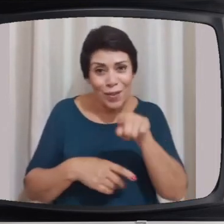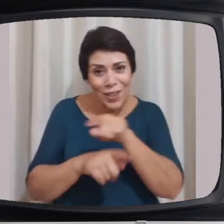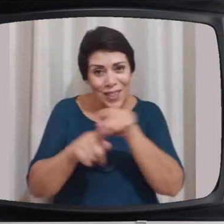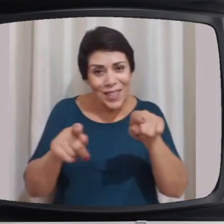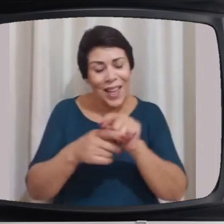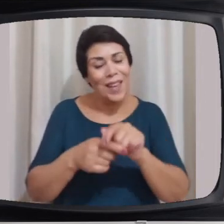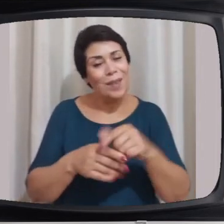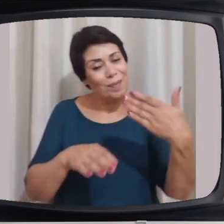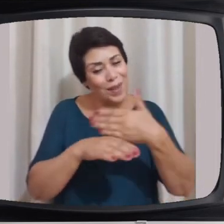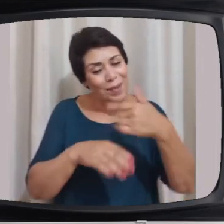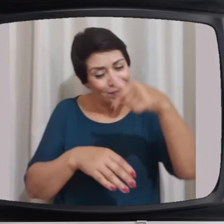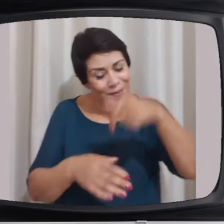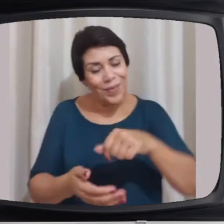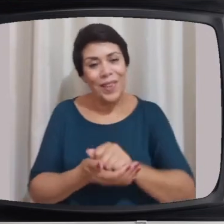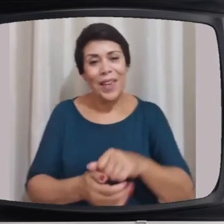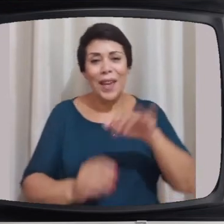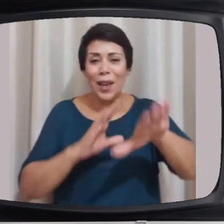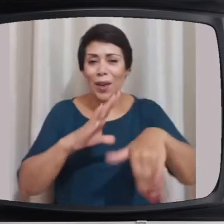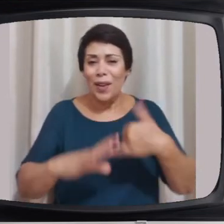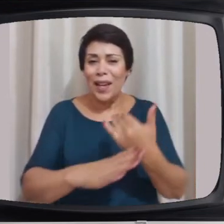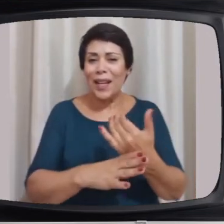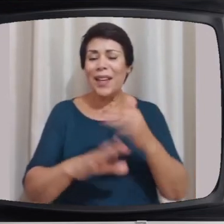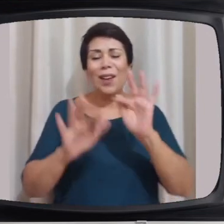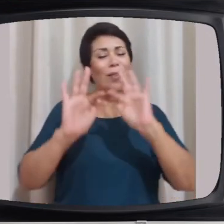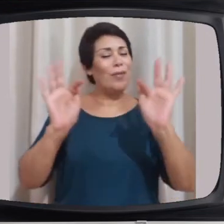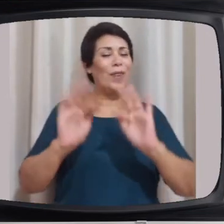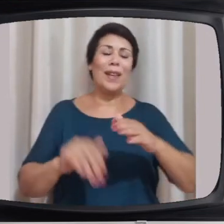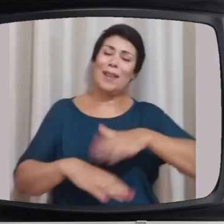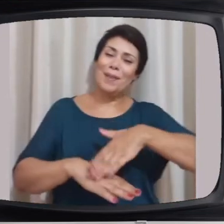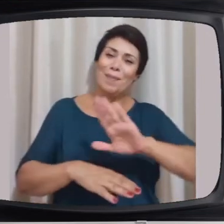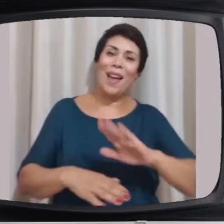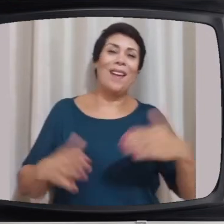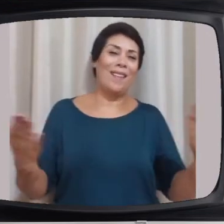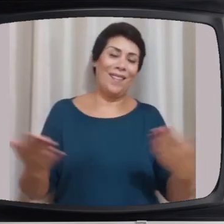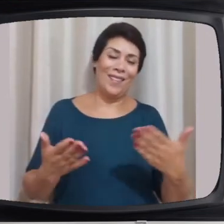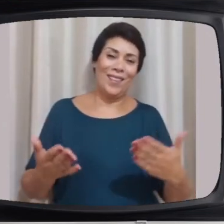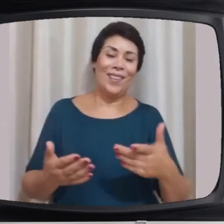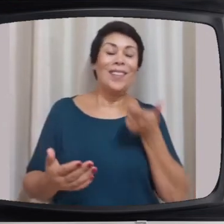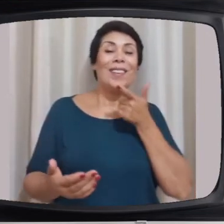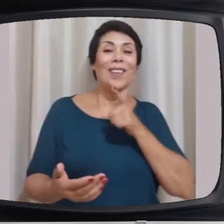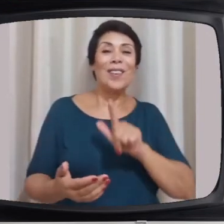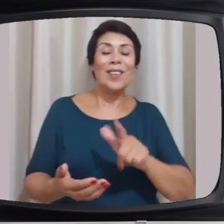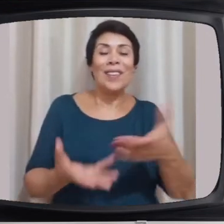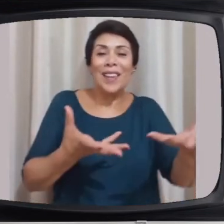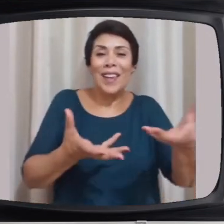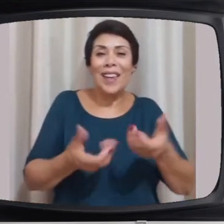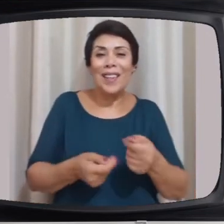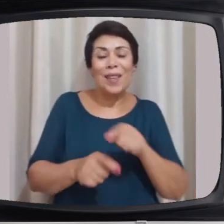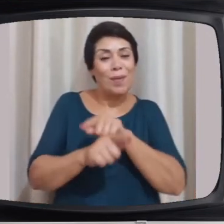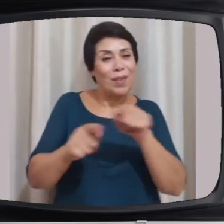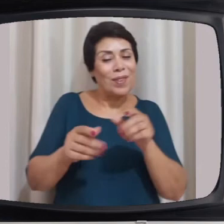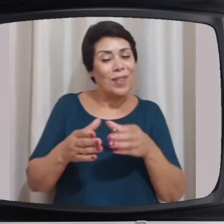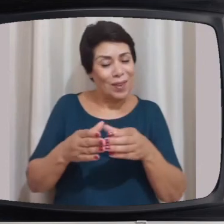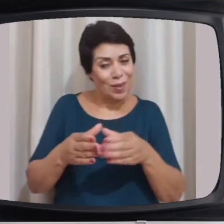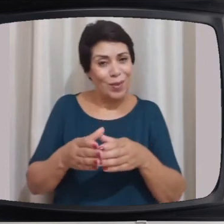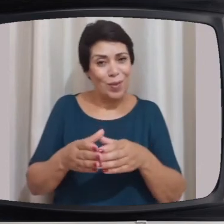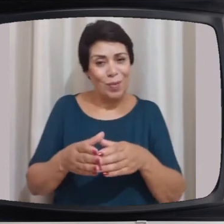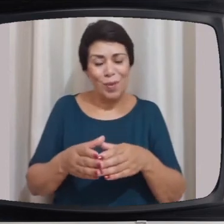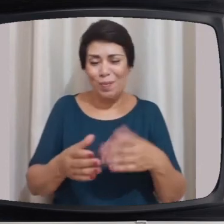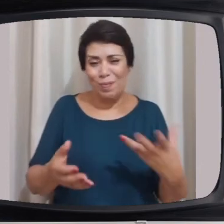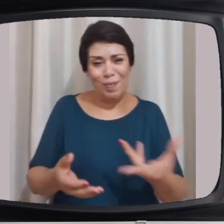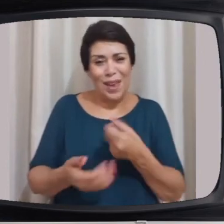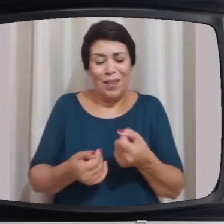vindo aqui. Este canal está mais feliz do que nunca de ter recebido essa banda sensacional. Eu não